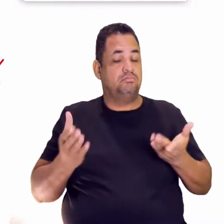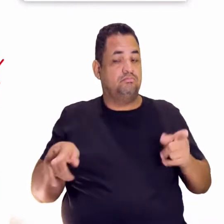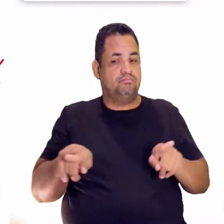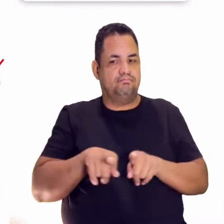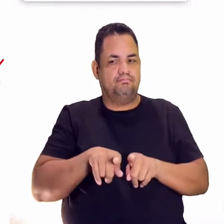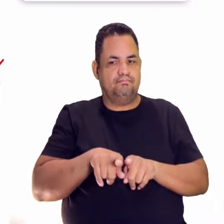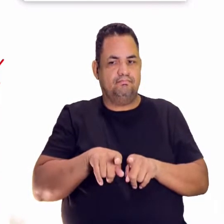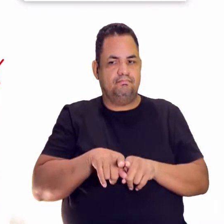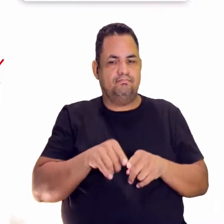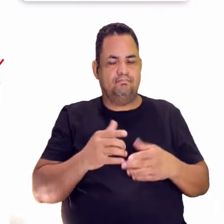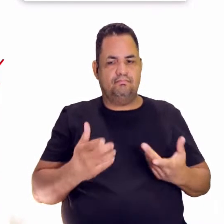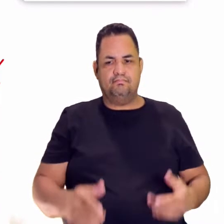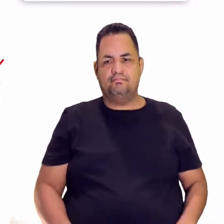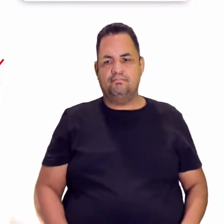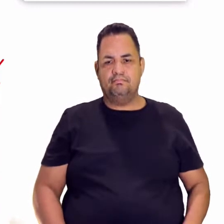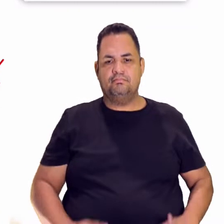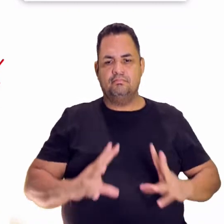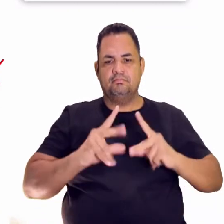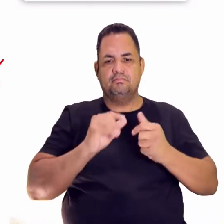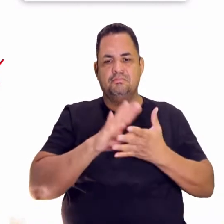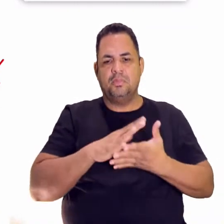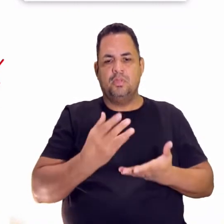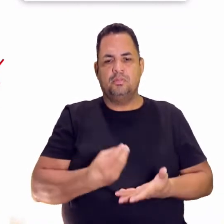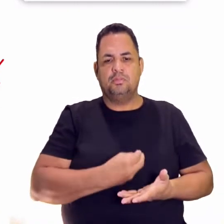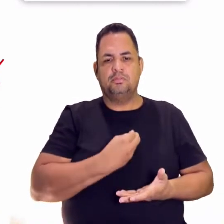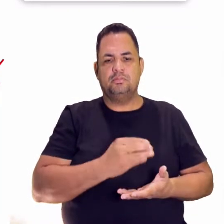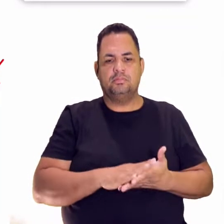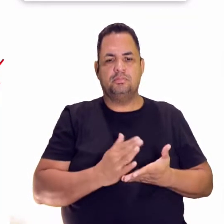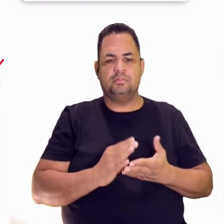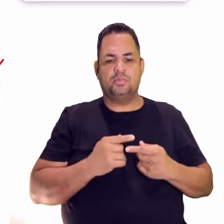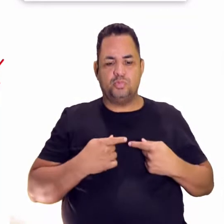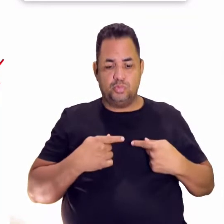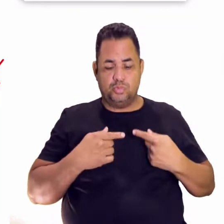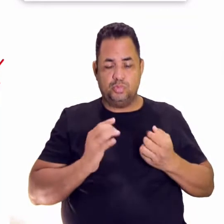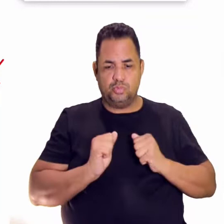também. E todos os momentos coexistem, né?